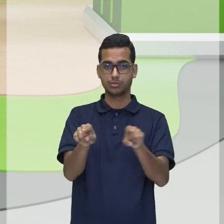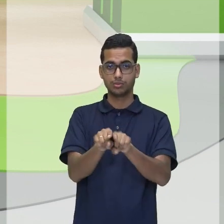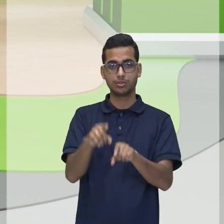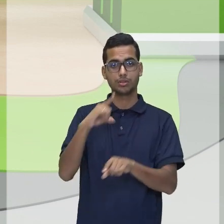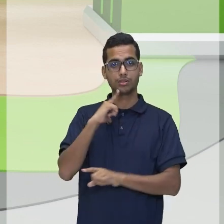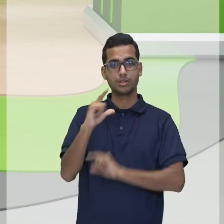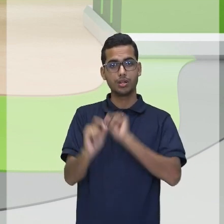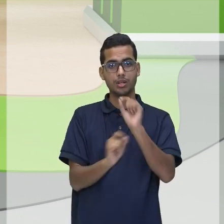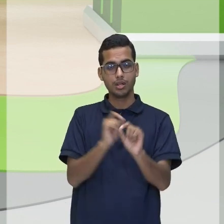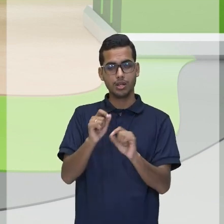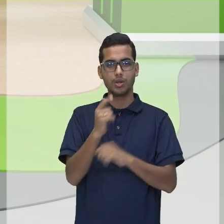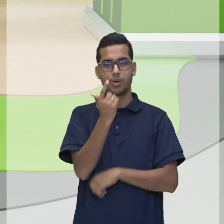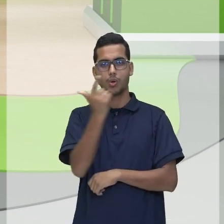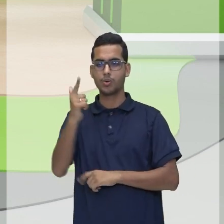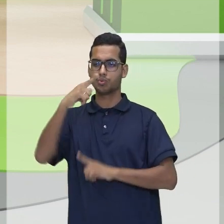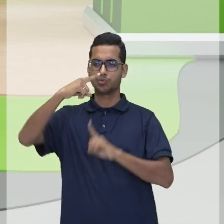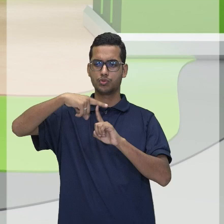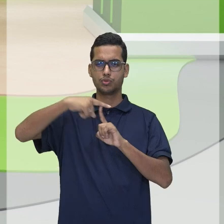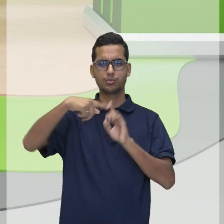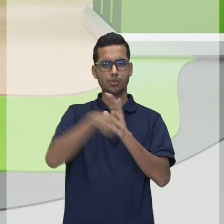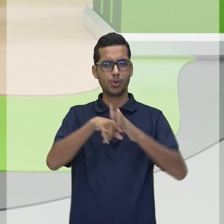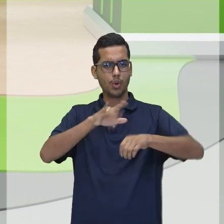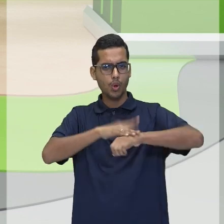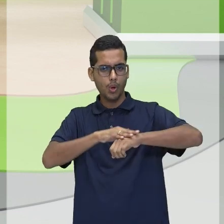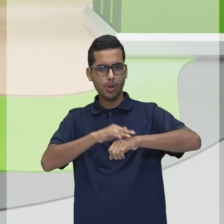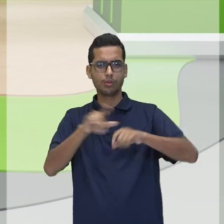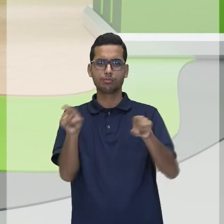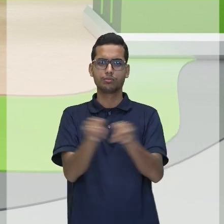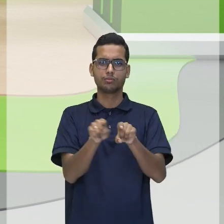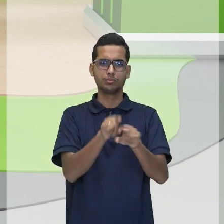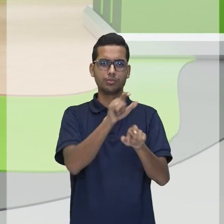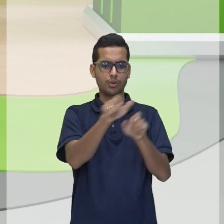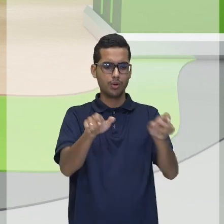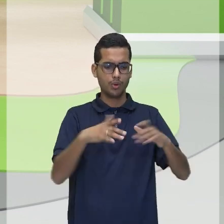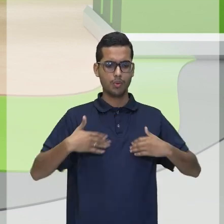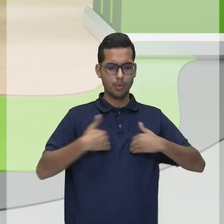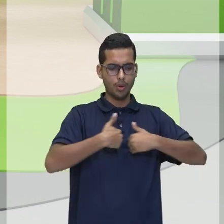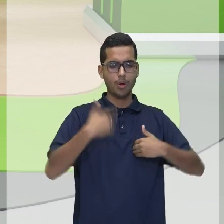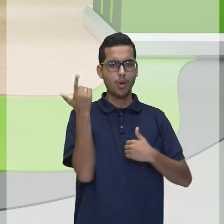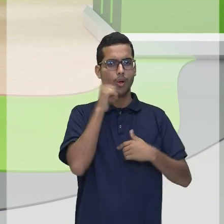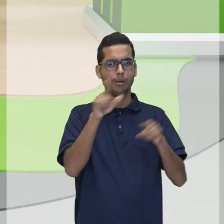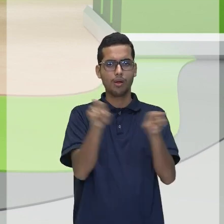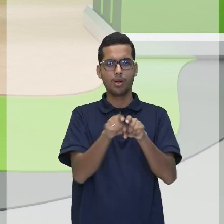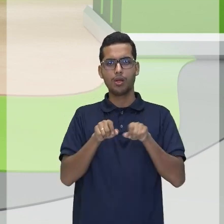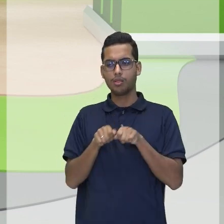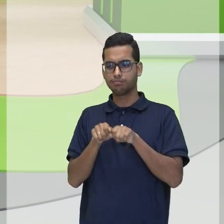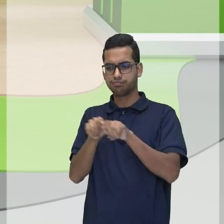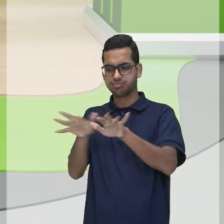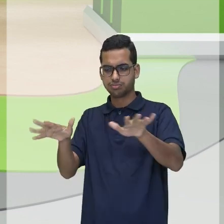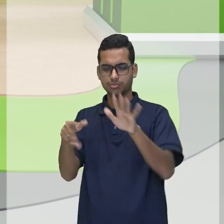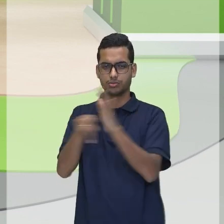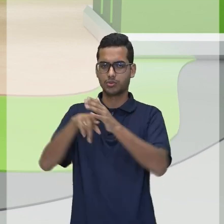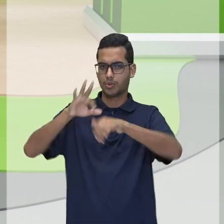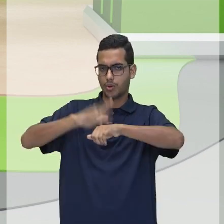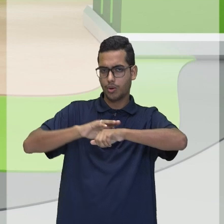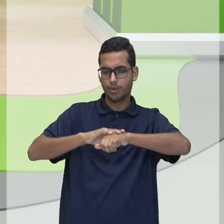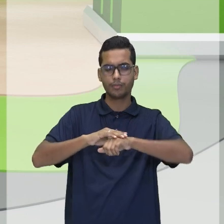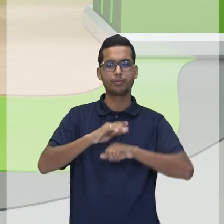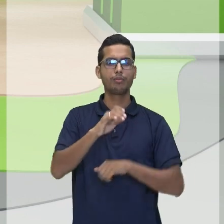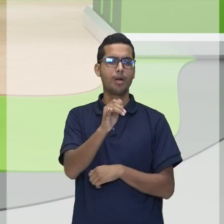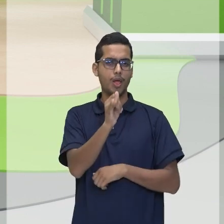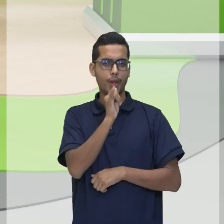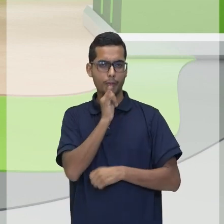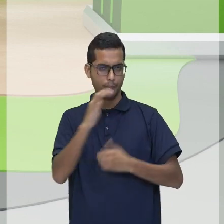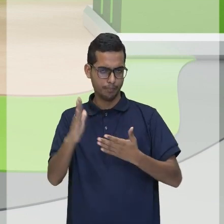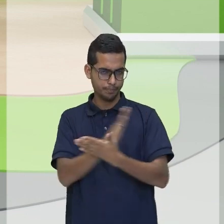de um vetor que irá transmitir o agente causador dessa doença. E a gente vai ver aí alguns